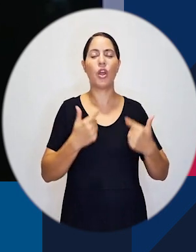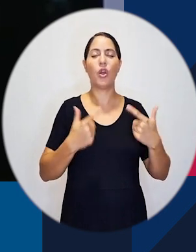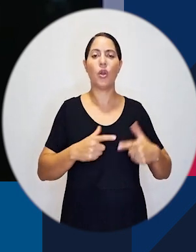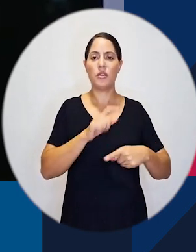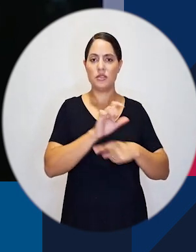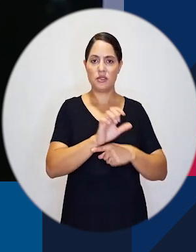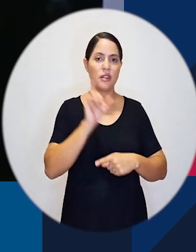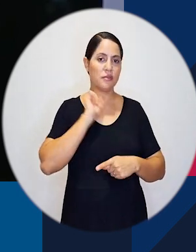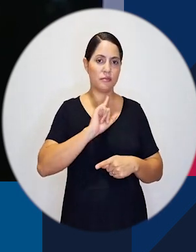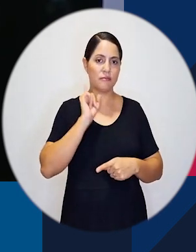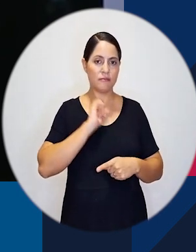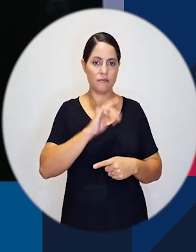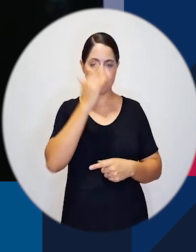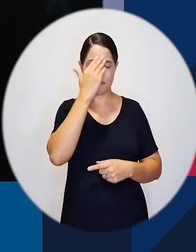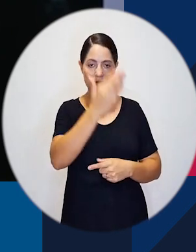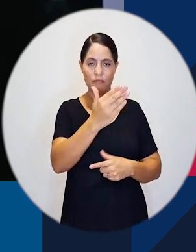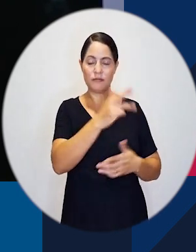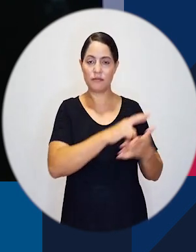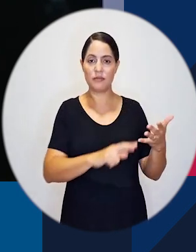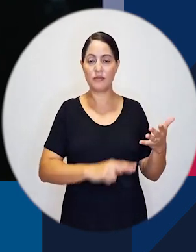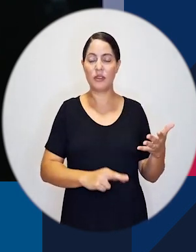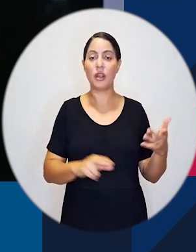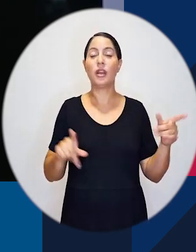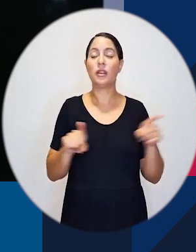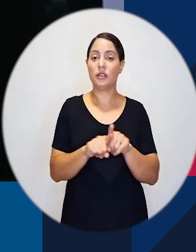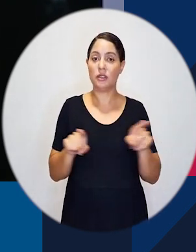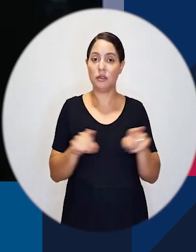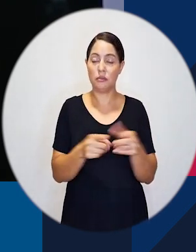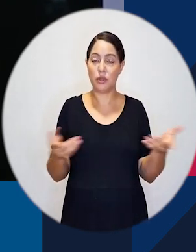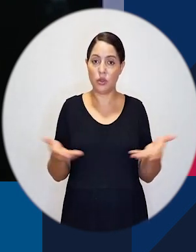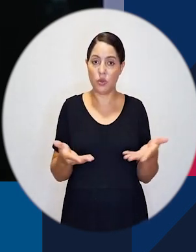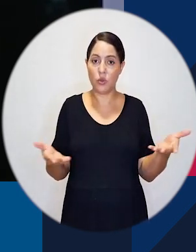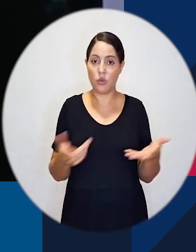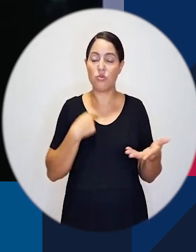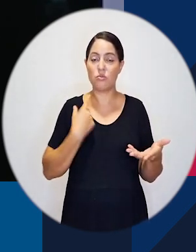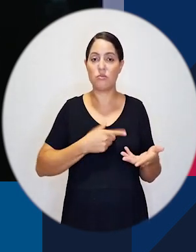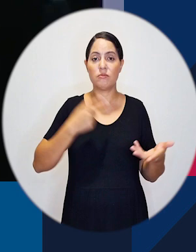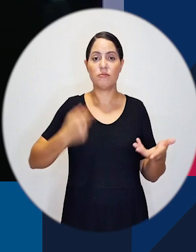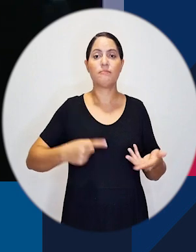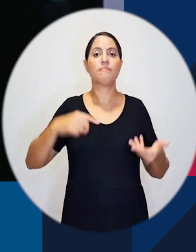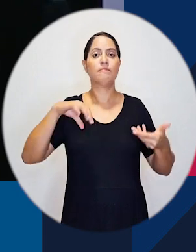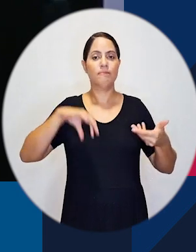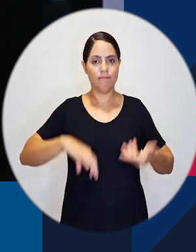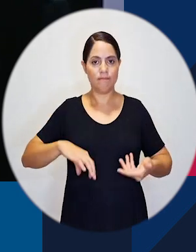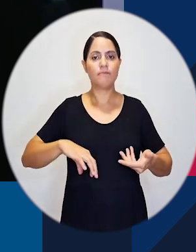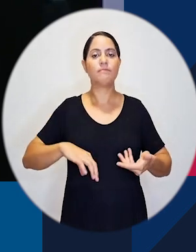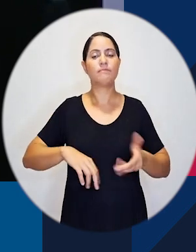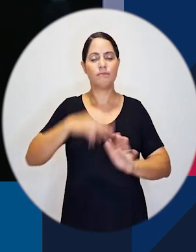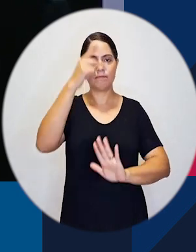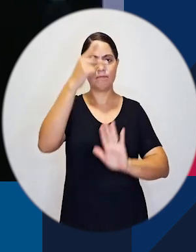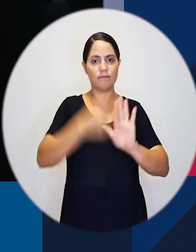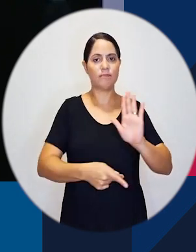da nossa casa irmã. E hoje, Senado Federal e Câmara dos Deputados entregam à sanção um projeto que